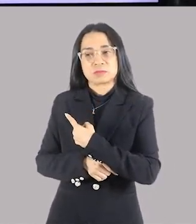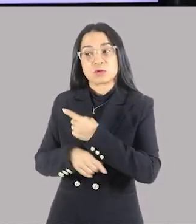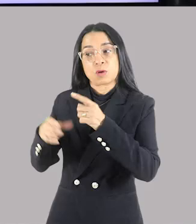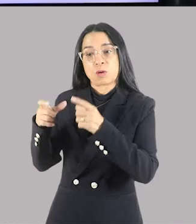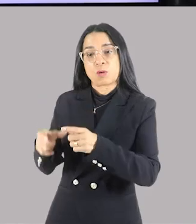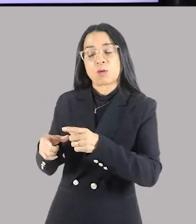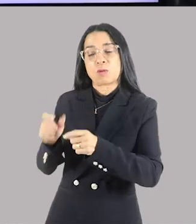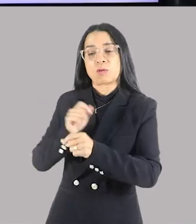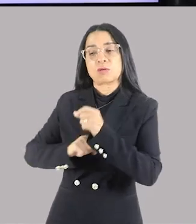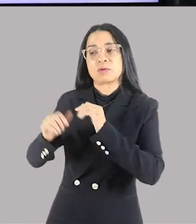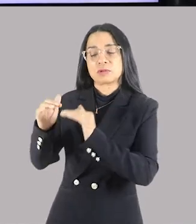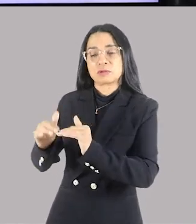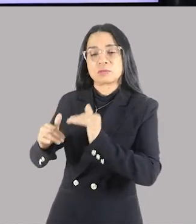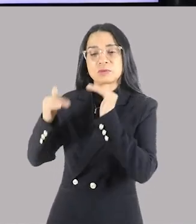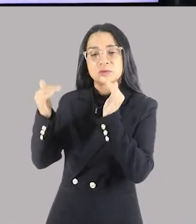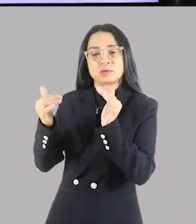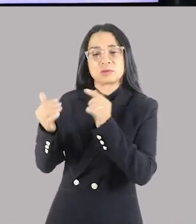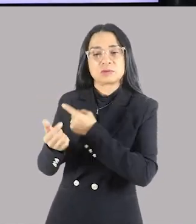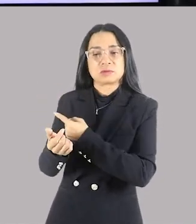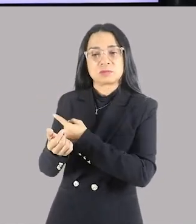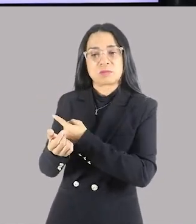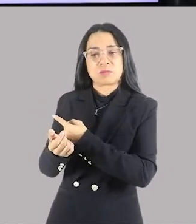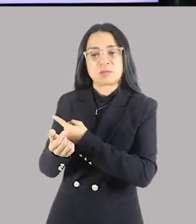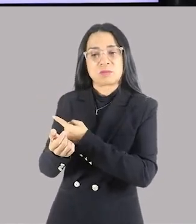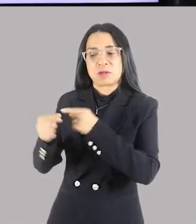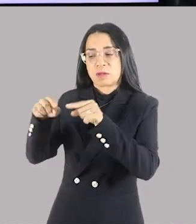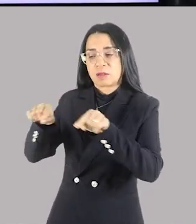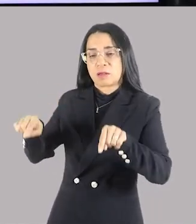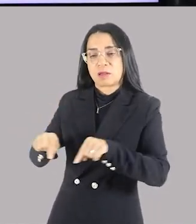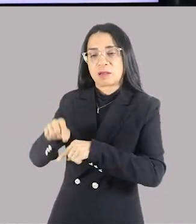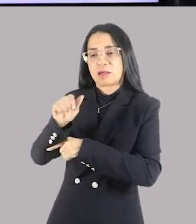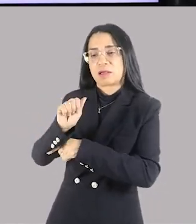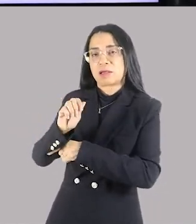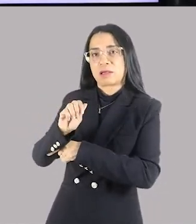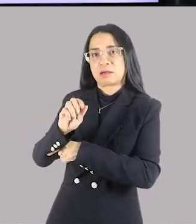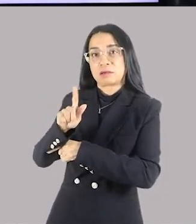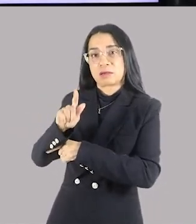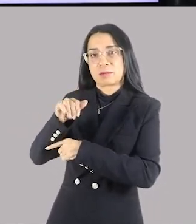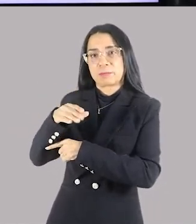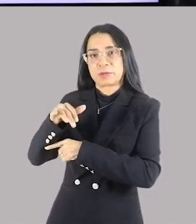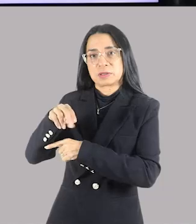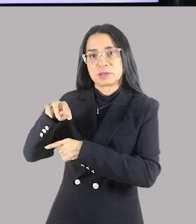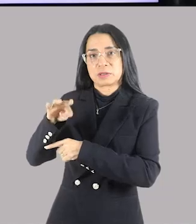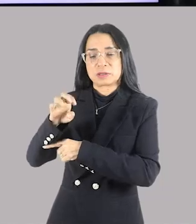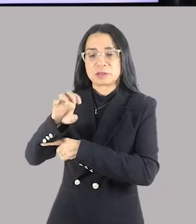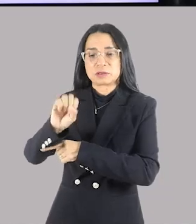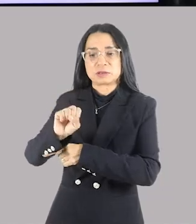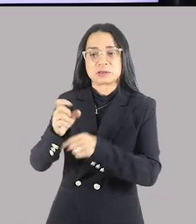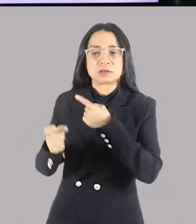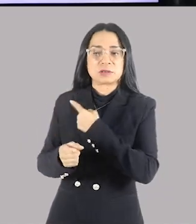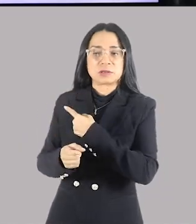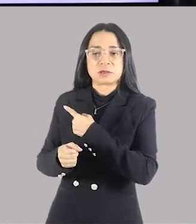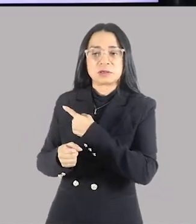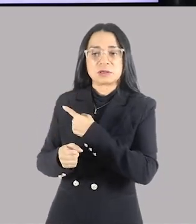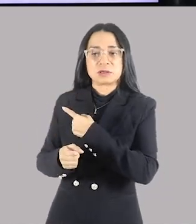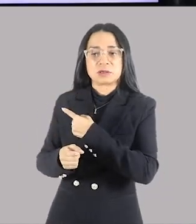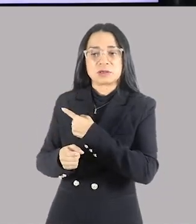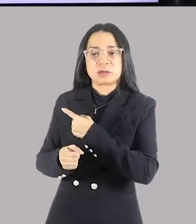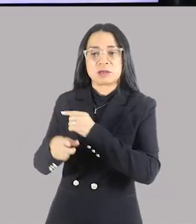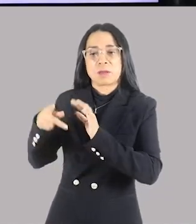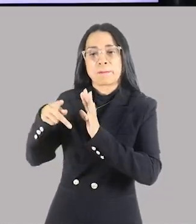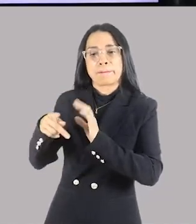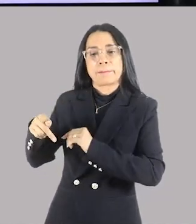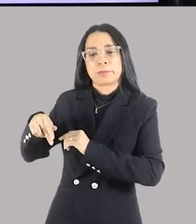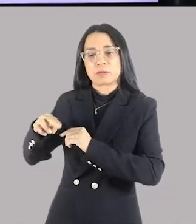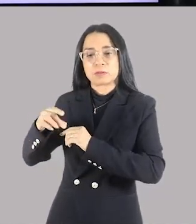um órgão independente, como é o caso do município, aliás, de uma prefeitura, pode criar